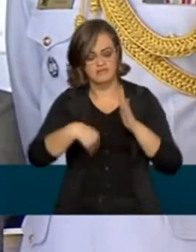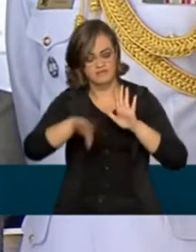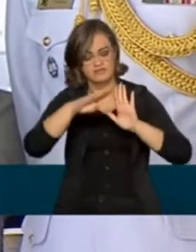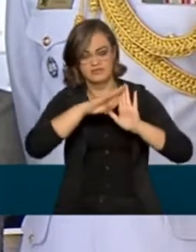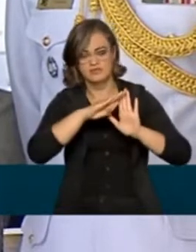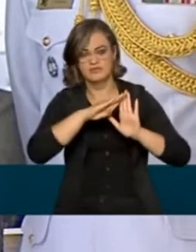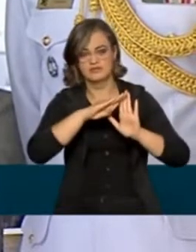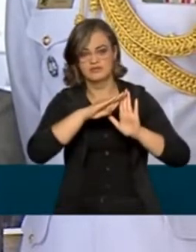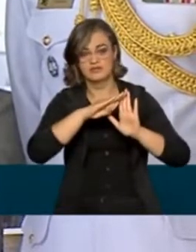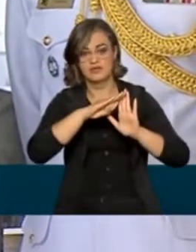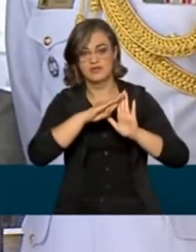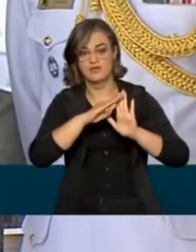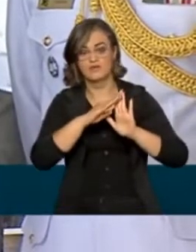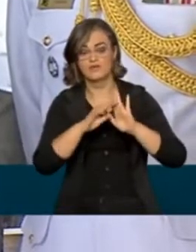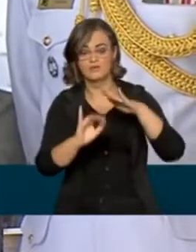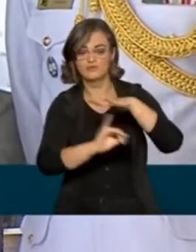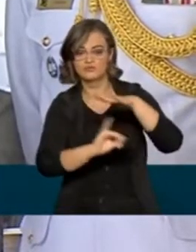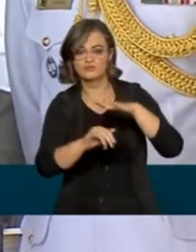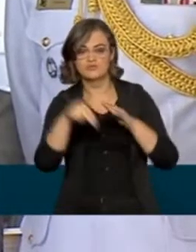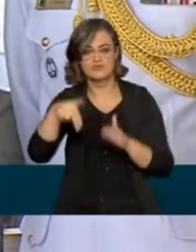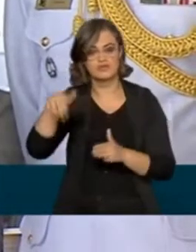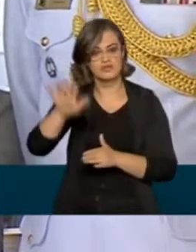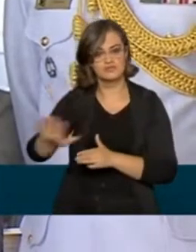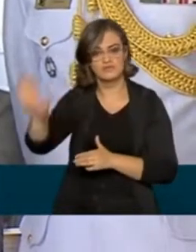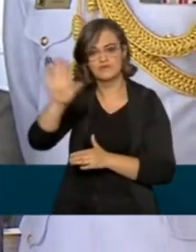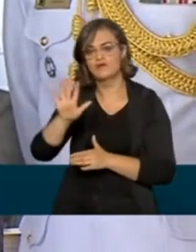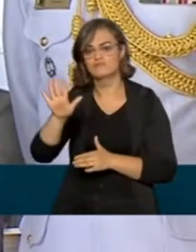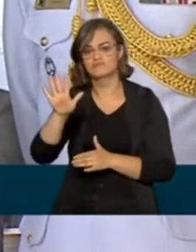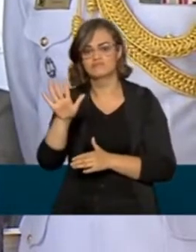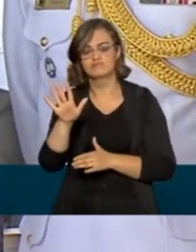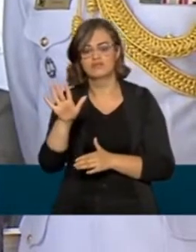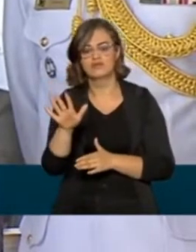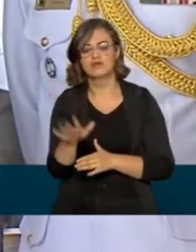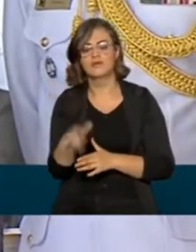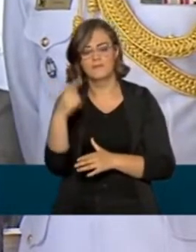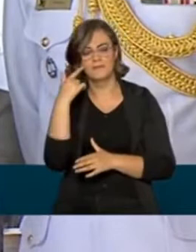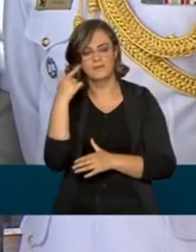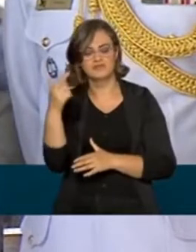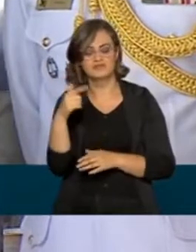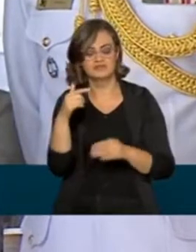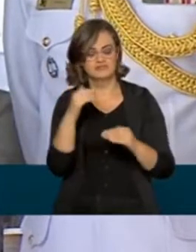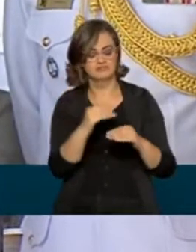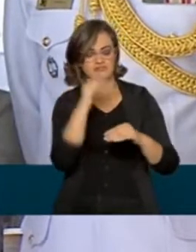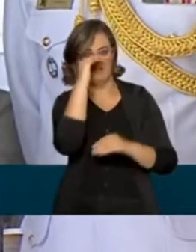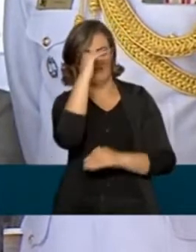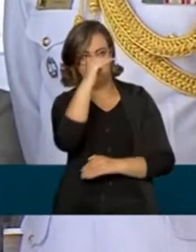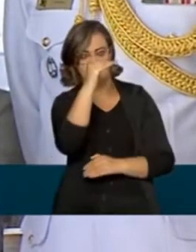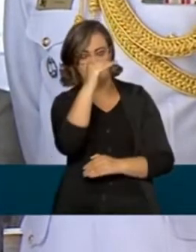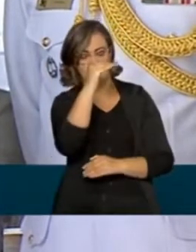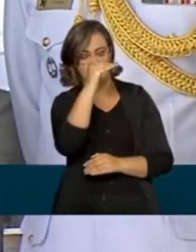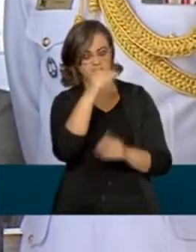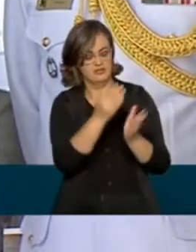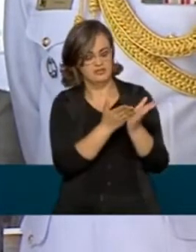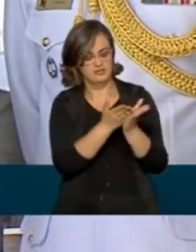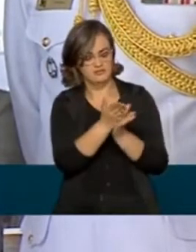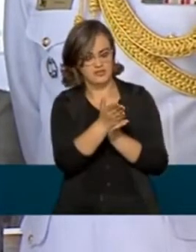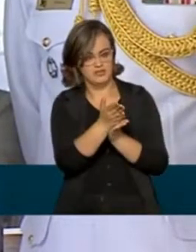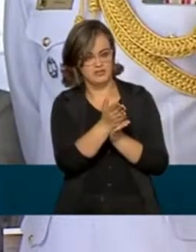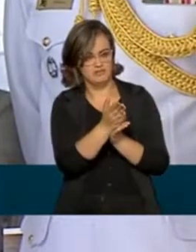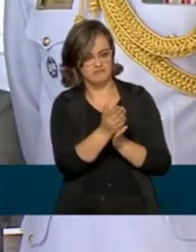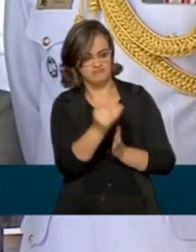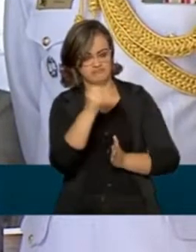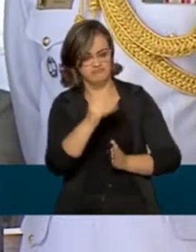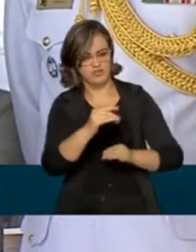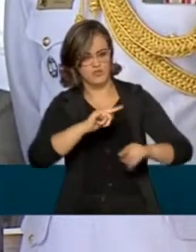Armadas como instituições nacionais permanentes, com base na hierarquia, na disciplina, sob